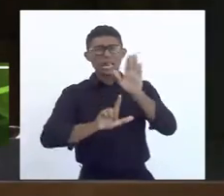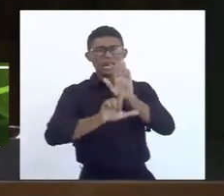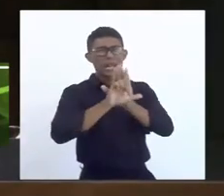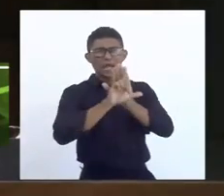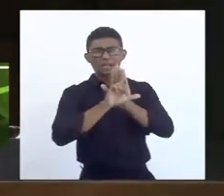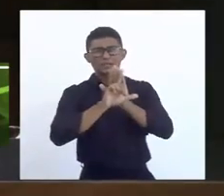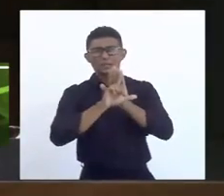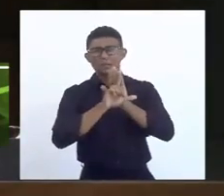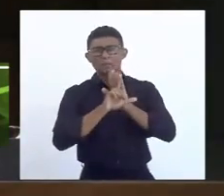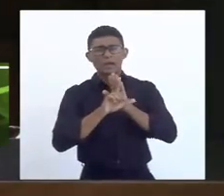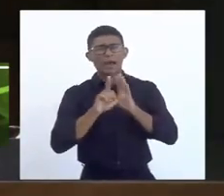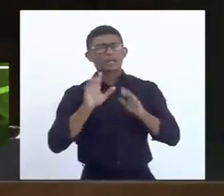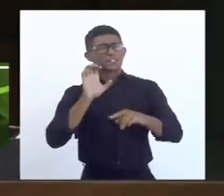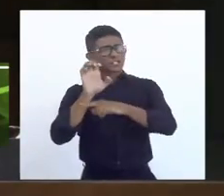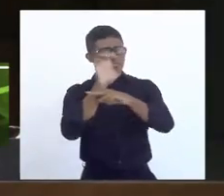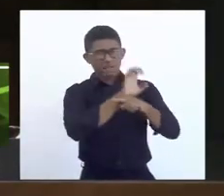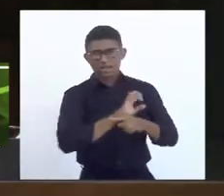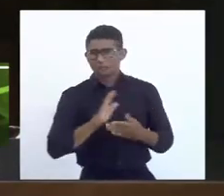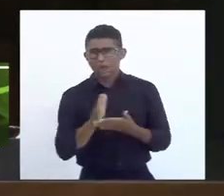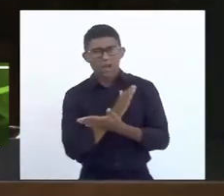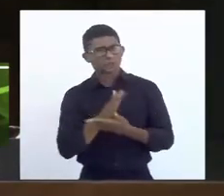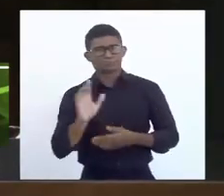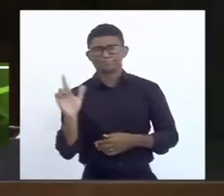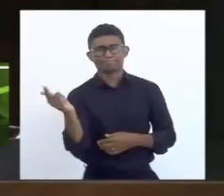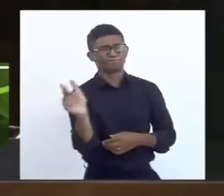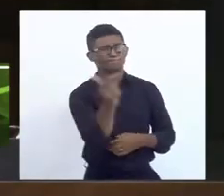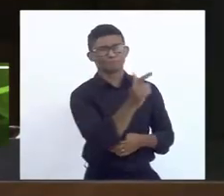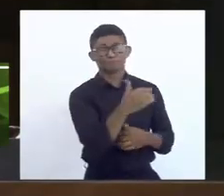Assembleia Legislativa ela pode sugerir